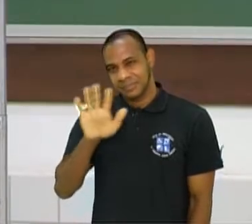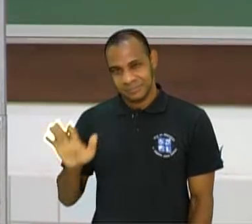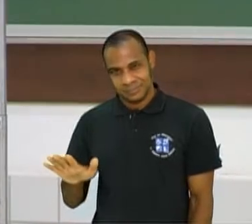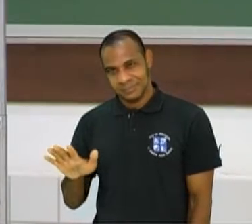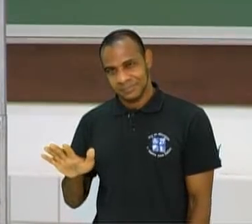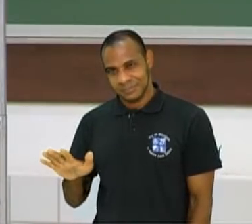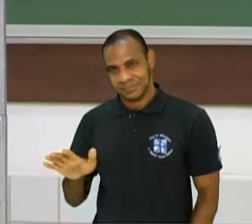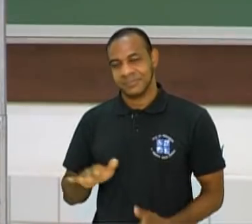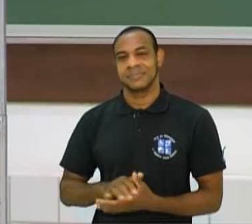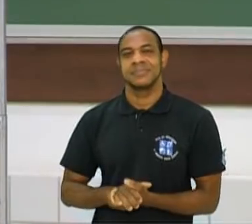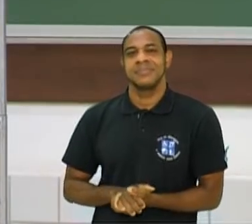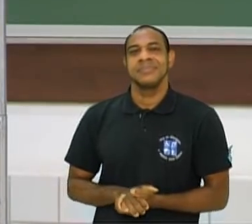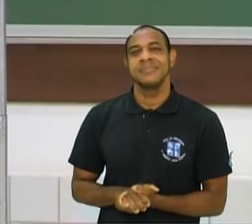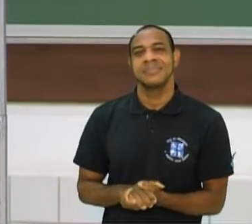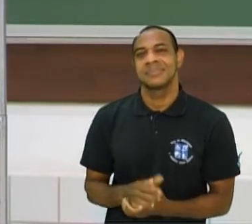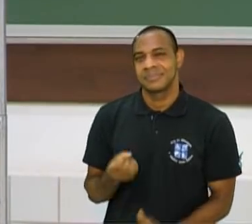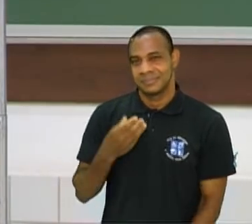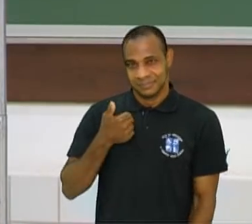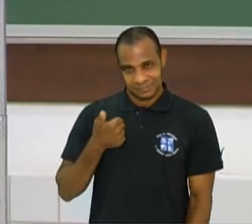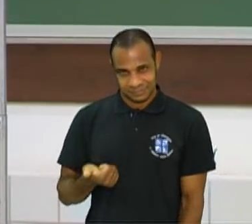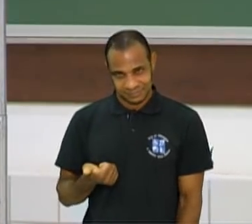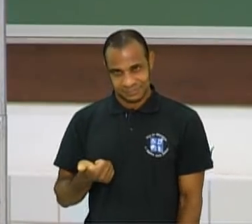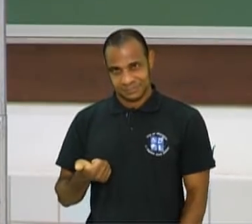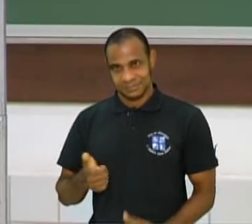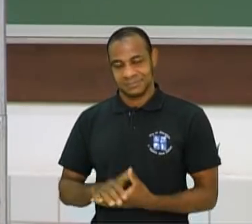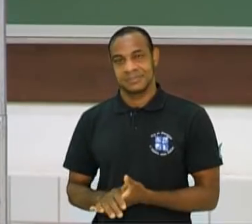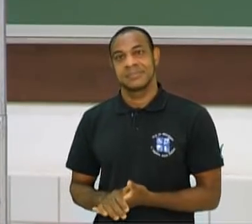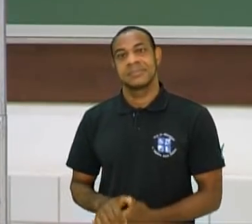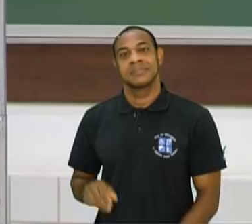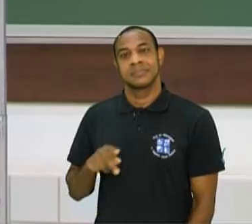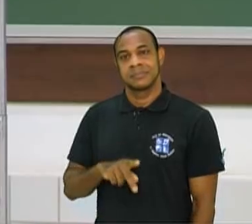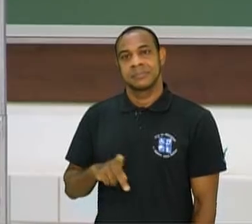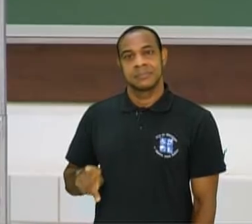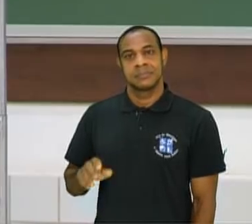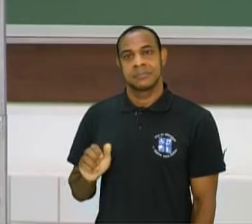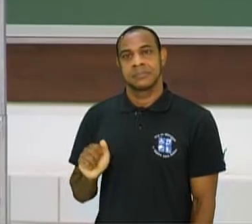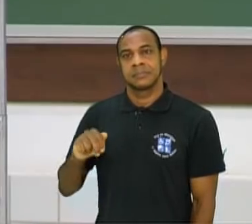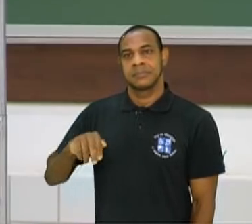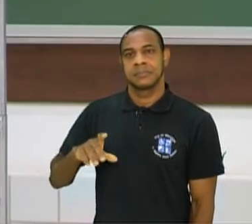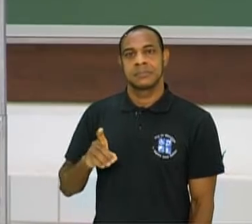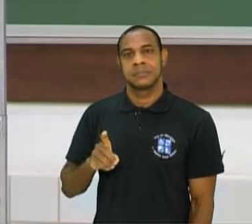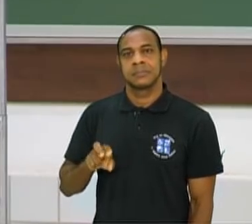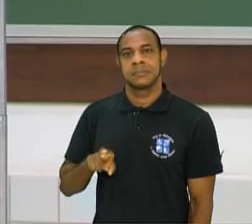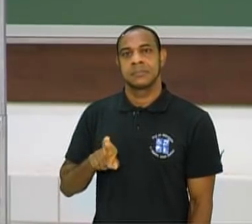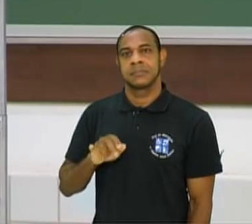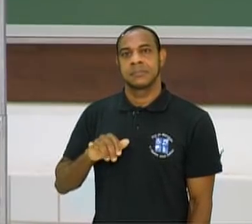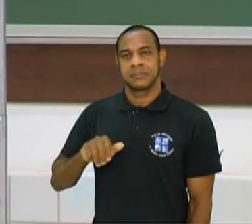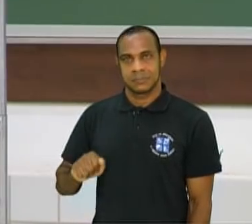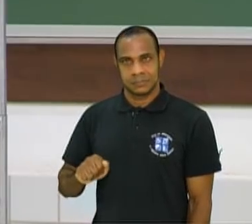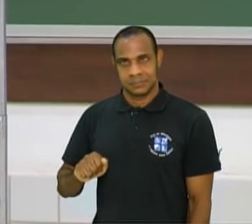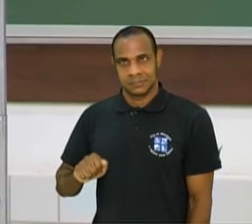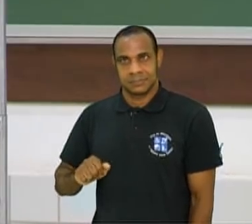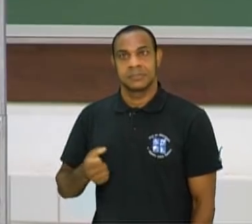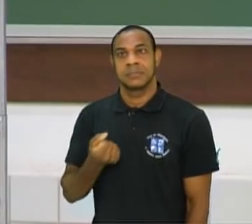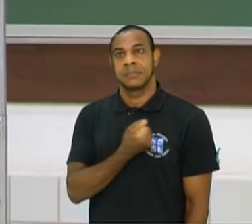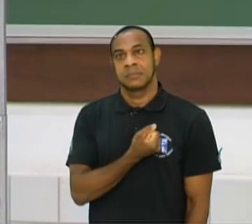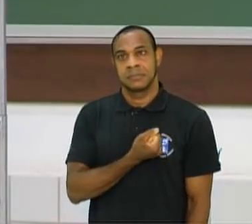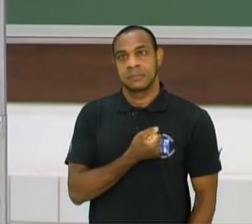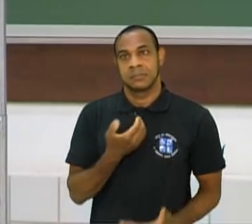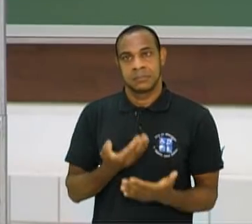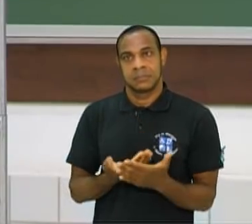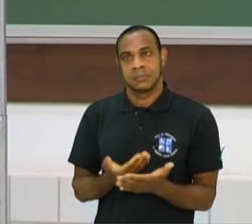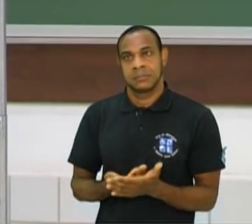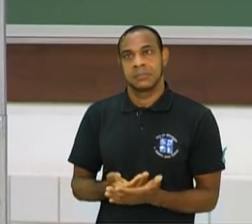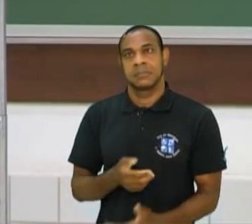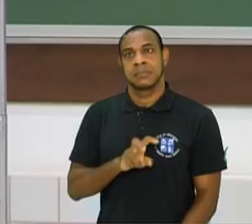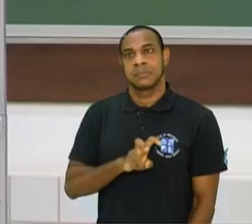students, how are you? I'm teacher Andrea and I'm here for our English class number 52. Eu quero